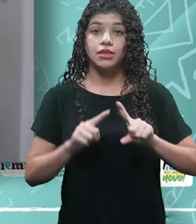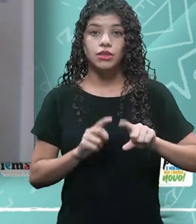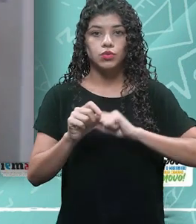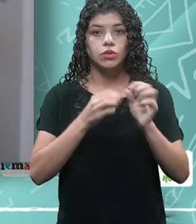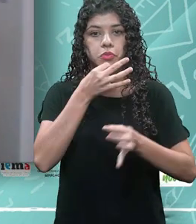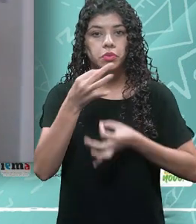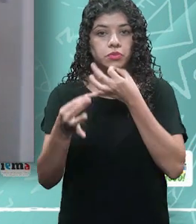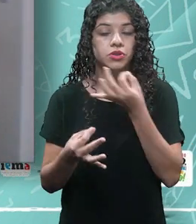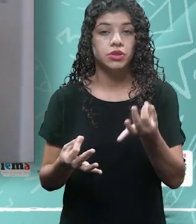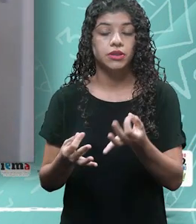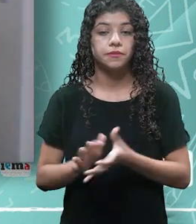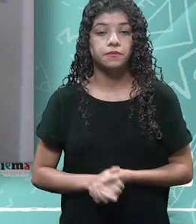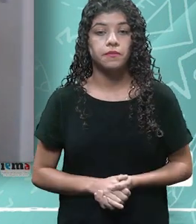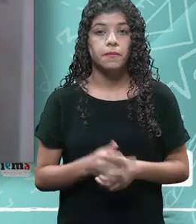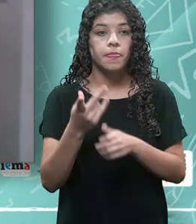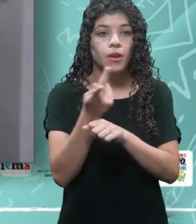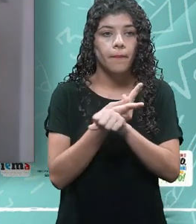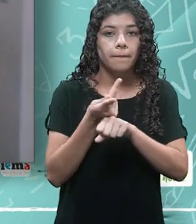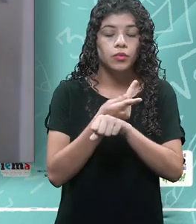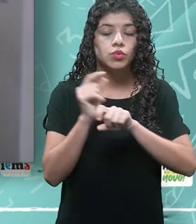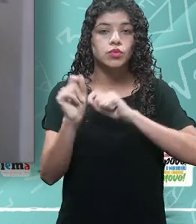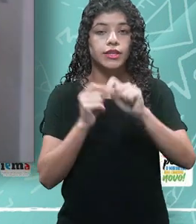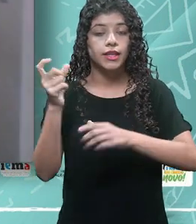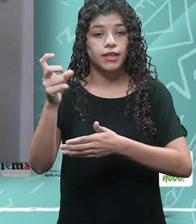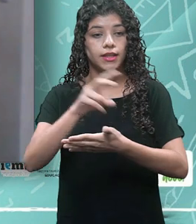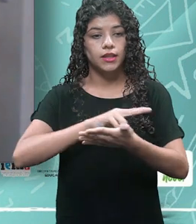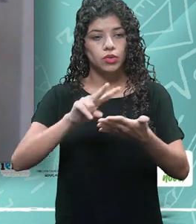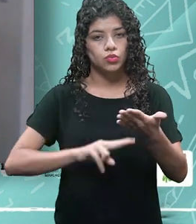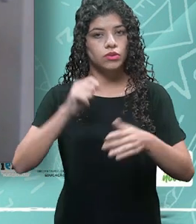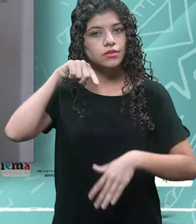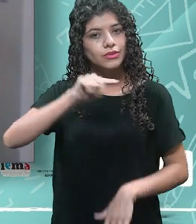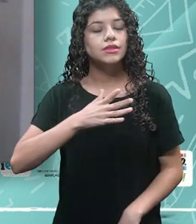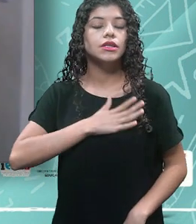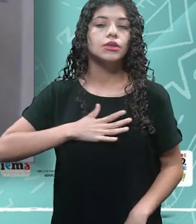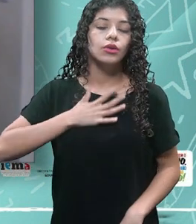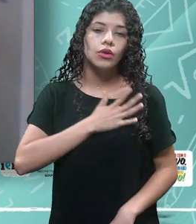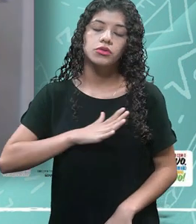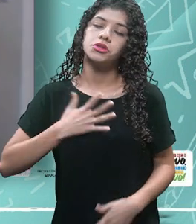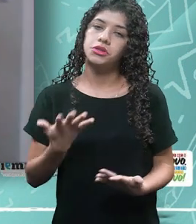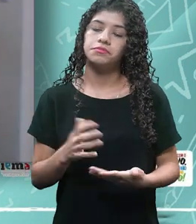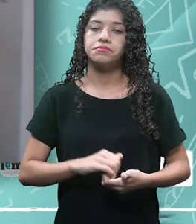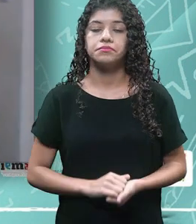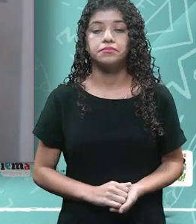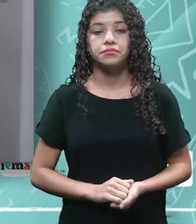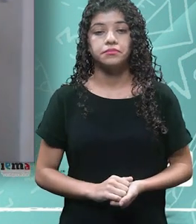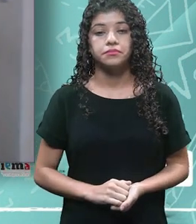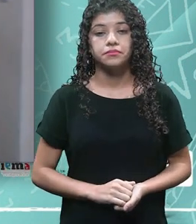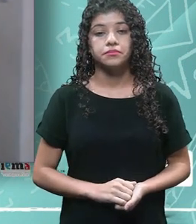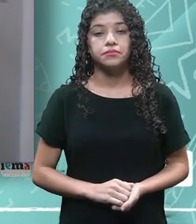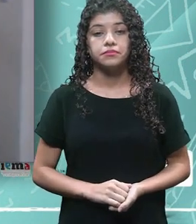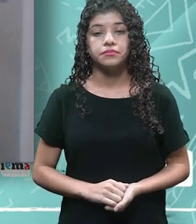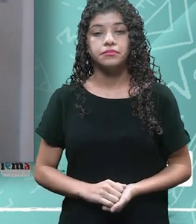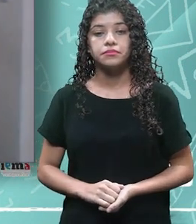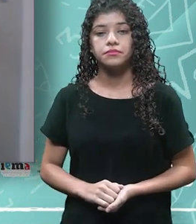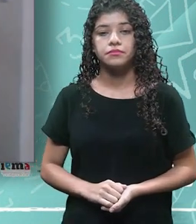ler Então qual é a minha sugestão busque alternativas de leituras agradáveis Leia coisas que você gosta de